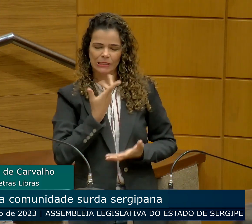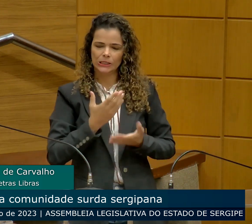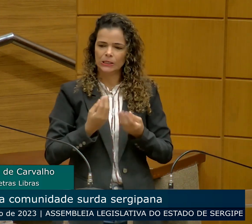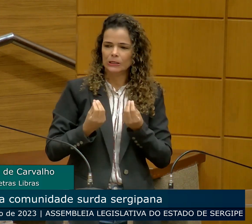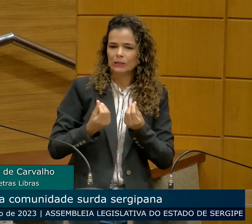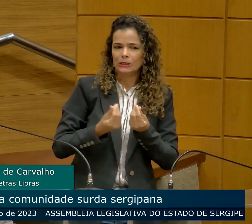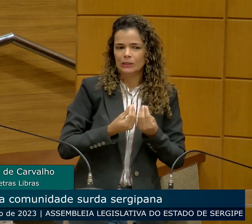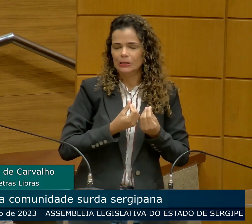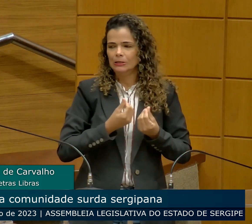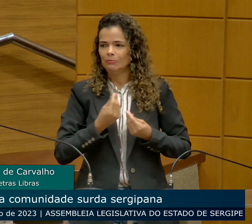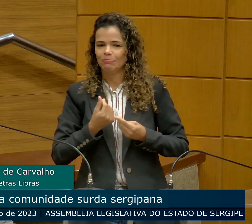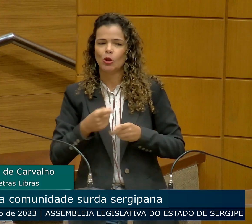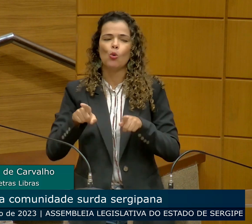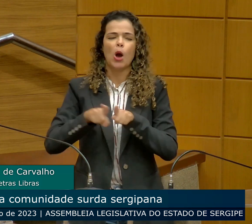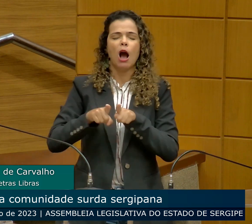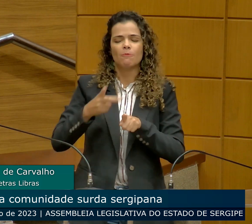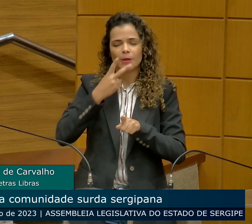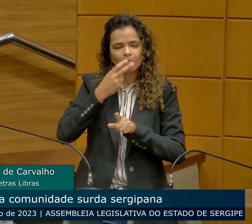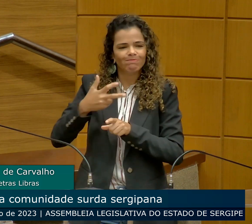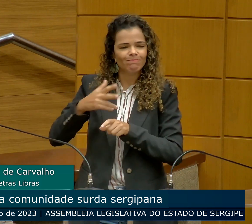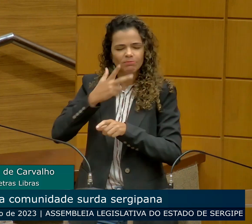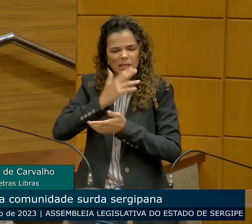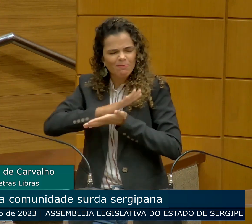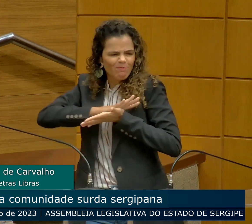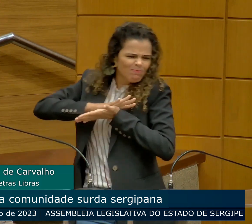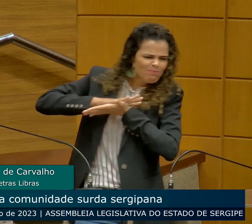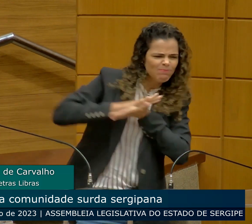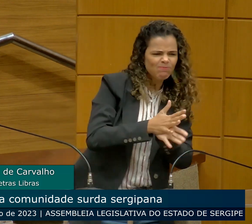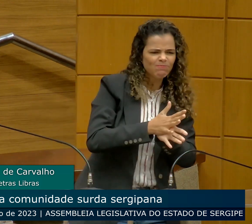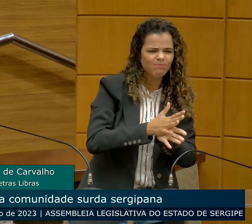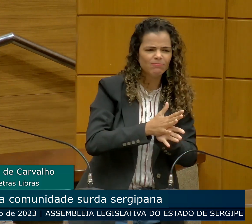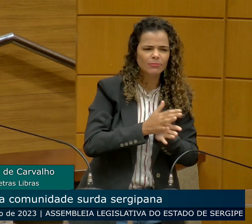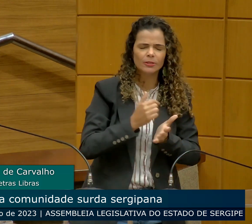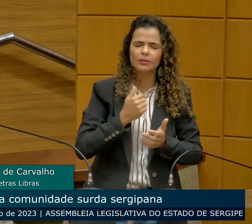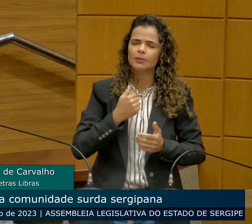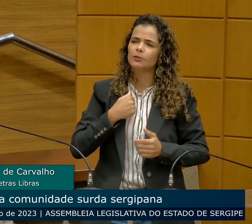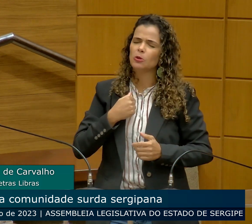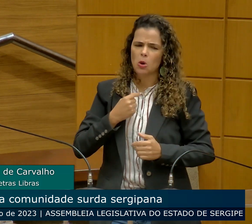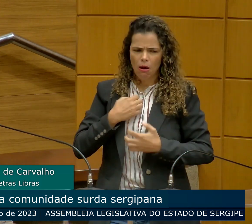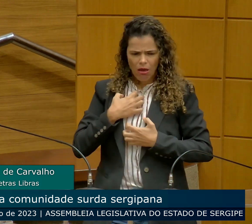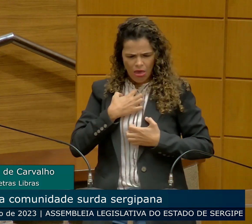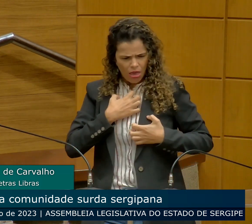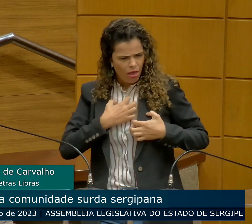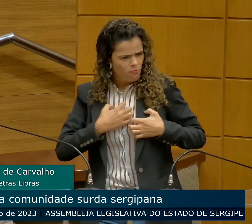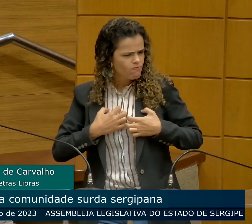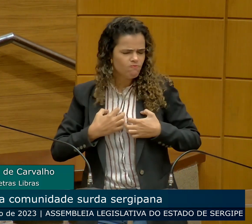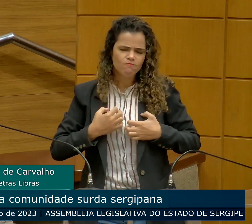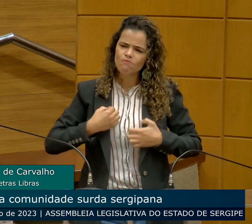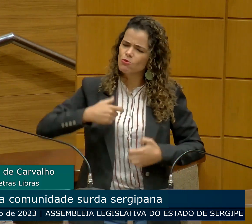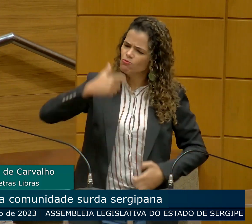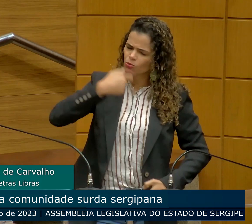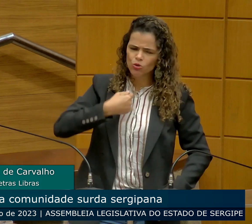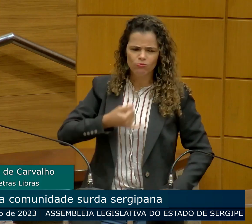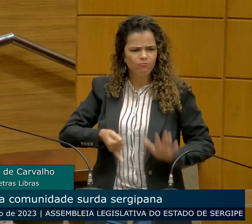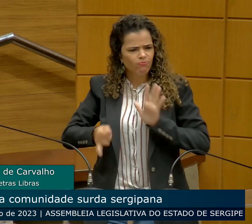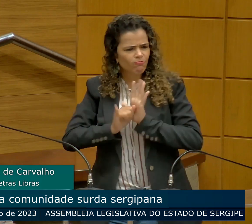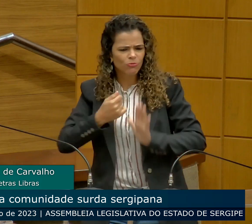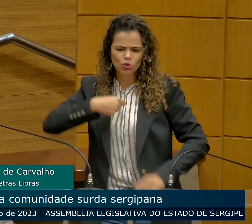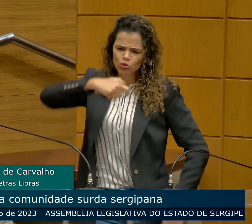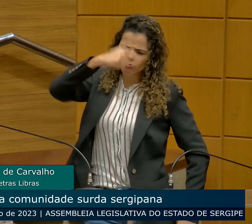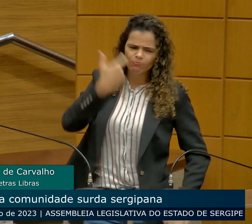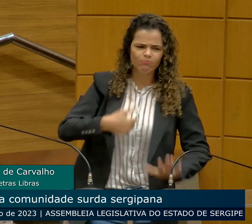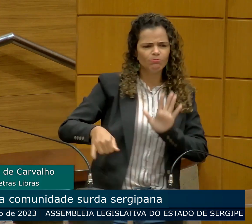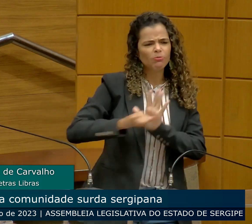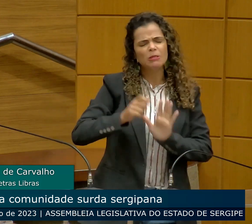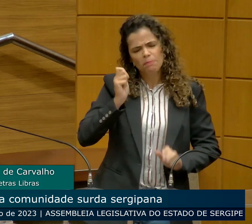quando houve a questão da demissão, fui demitida, né, pela questão de ser surdo, isso ficou claro, o preconceito. Né, aquilo